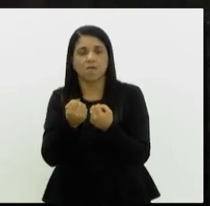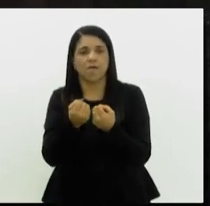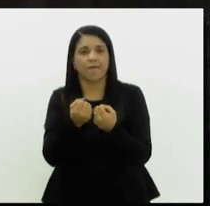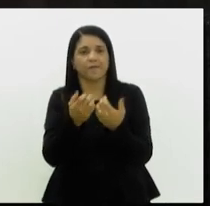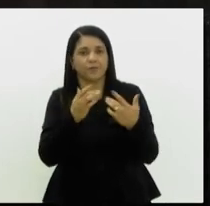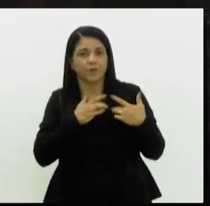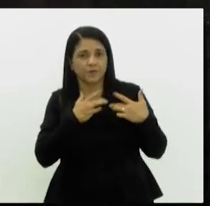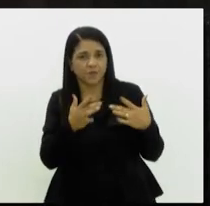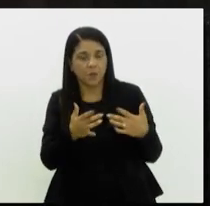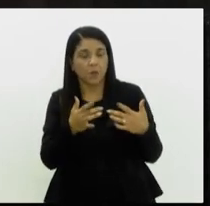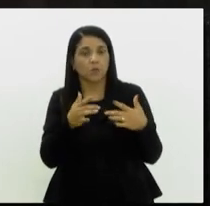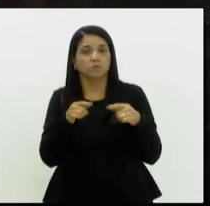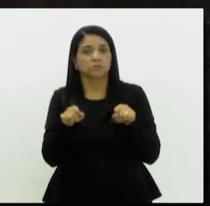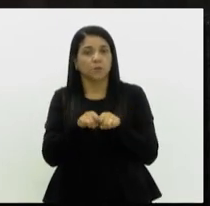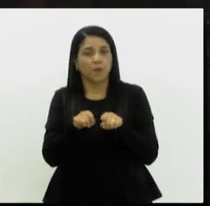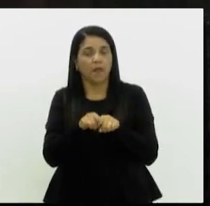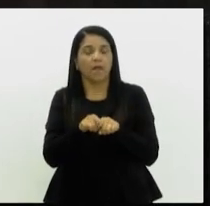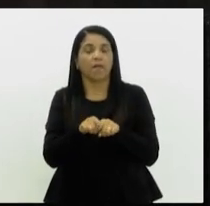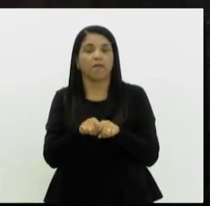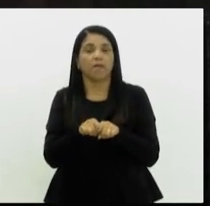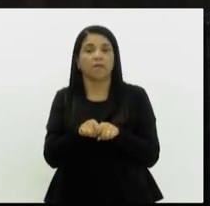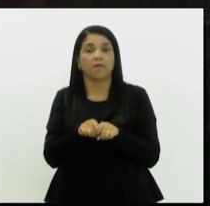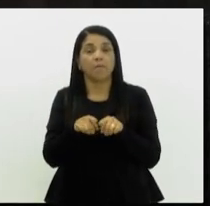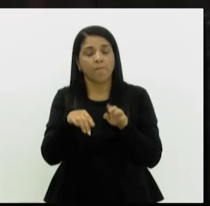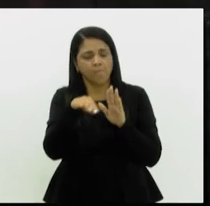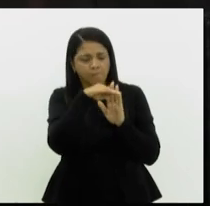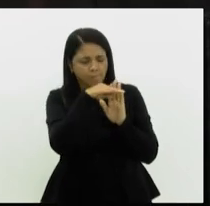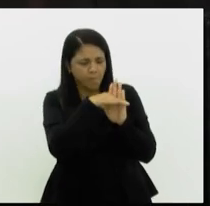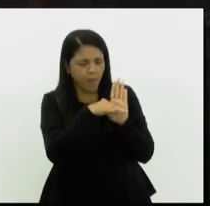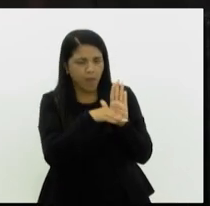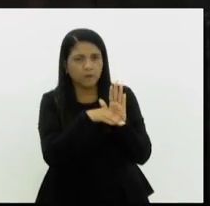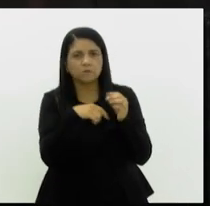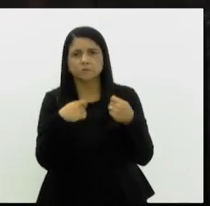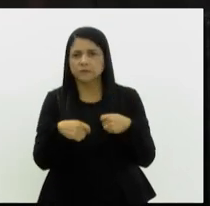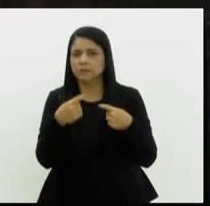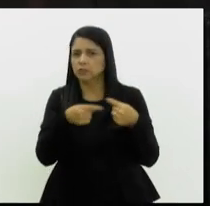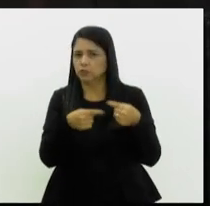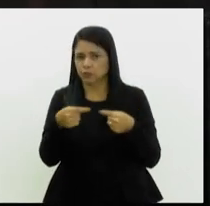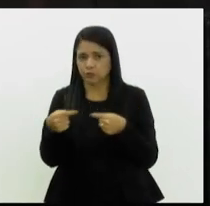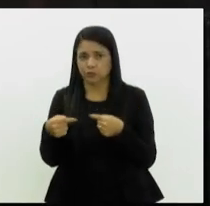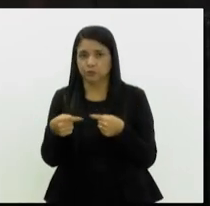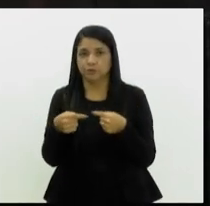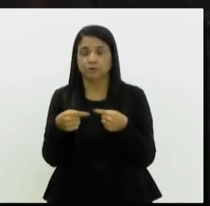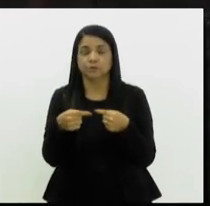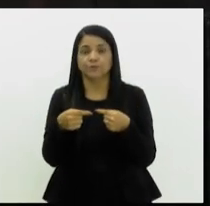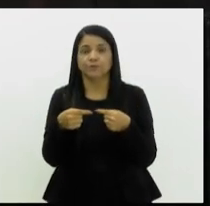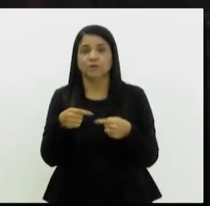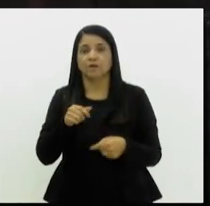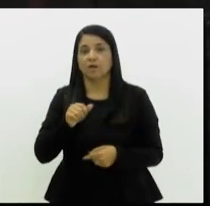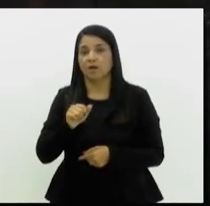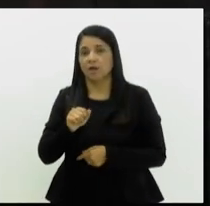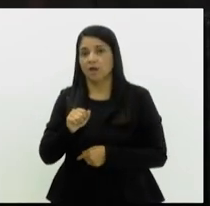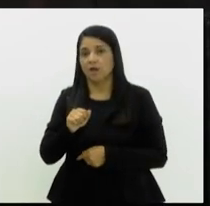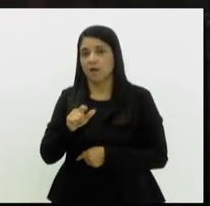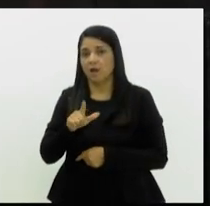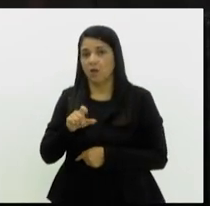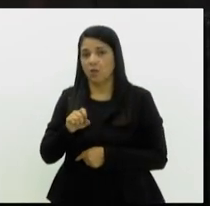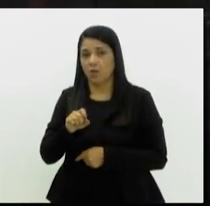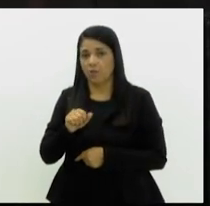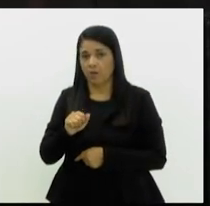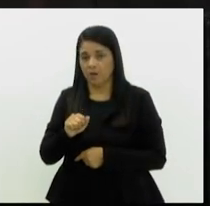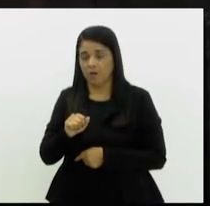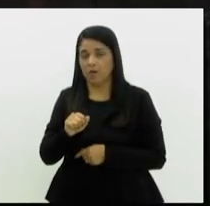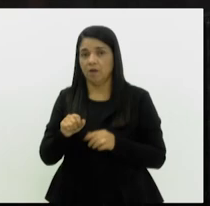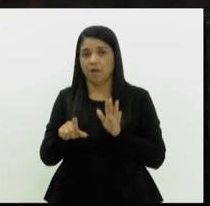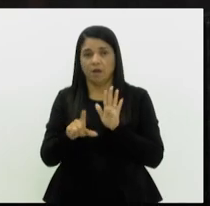deste combate. E temos algumas pautas que nós queremos discutir. A primeira delas é que na LOA que nós vamos tratar, né, que